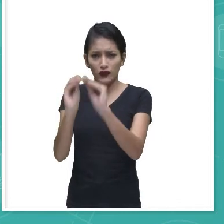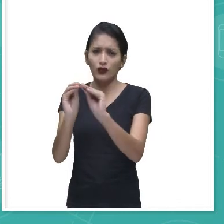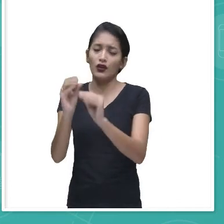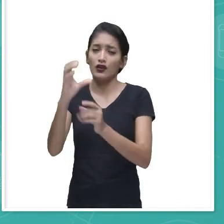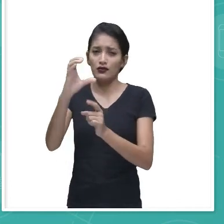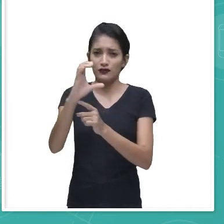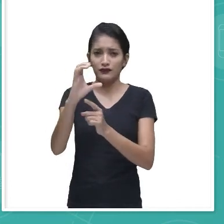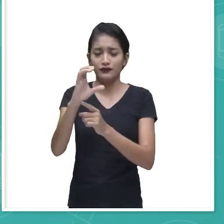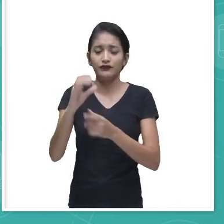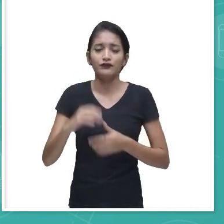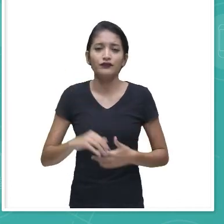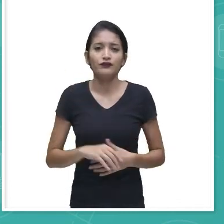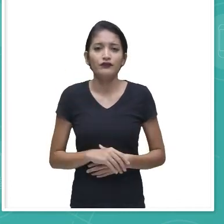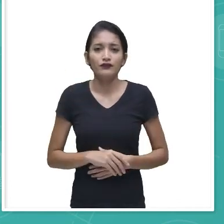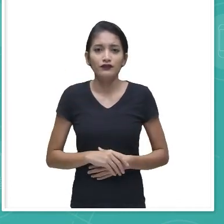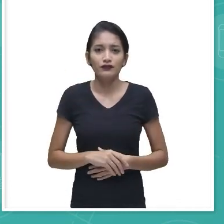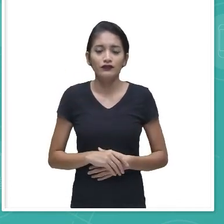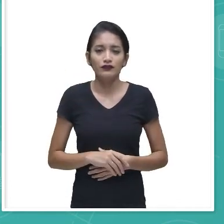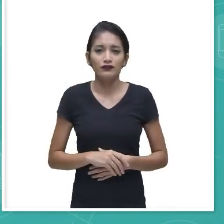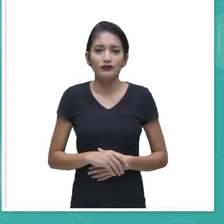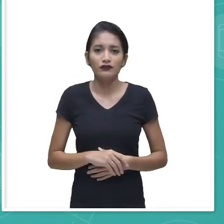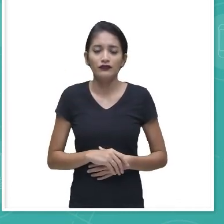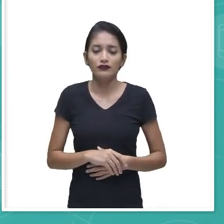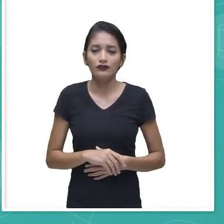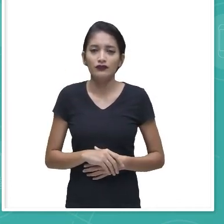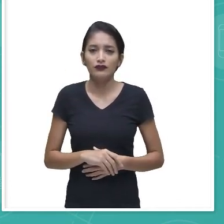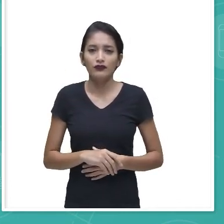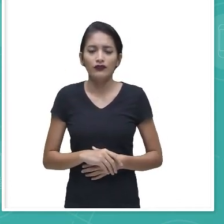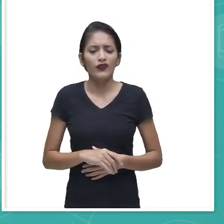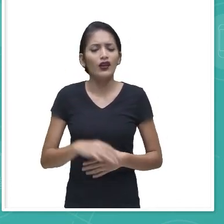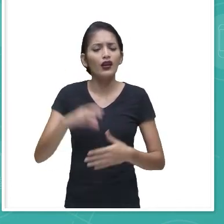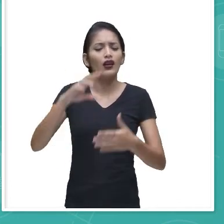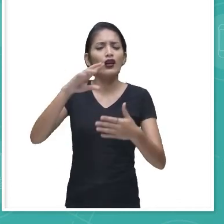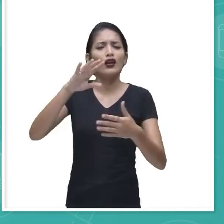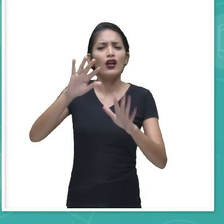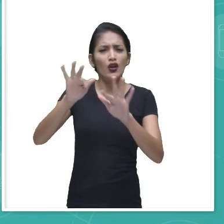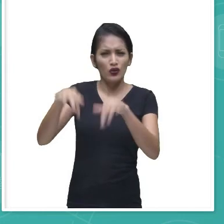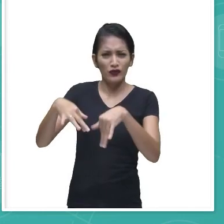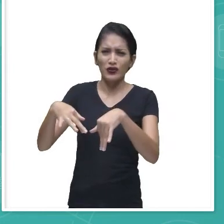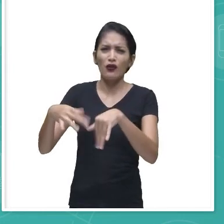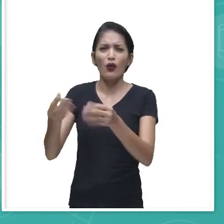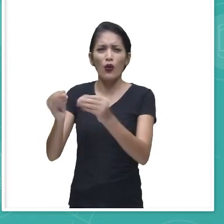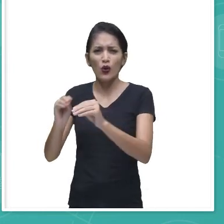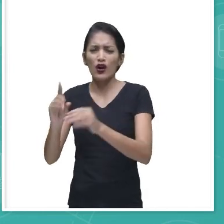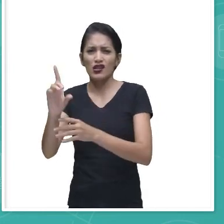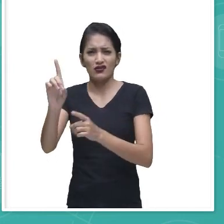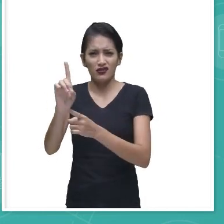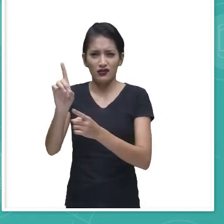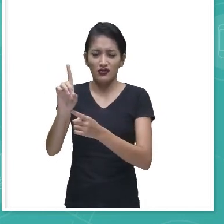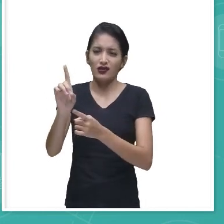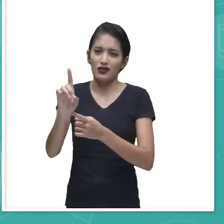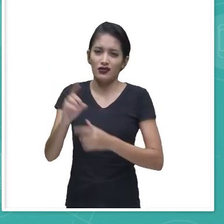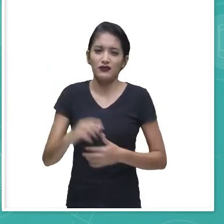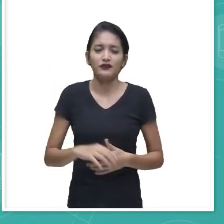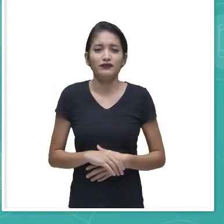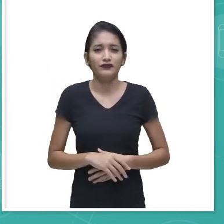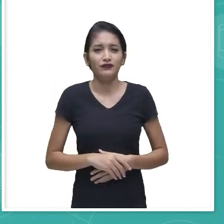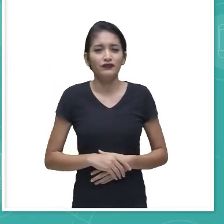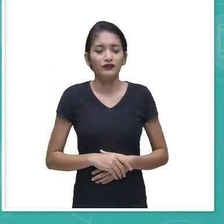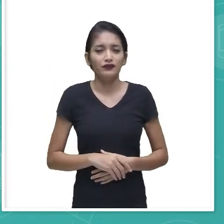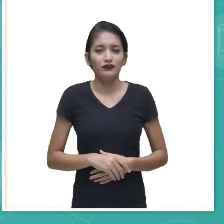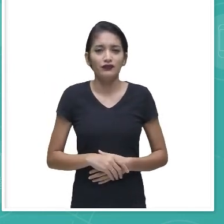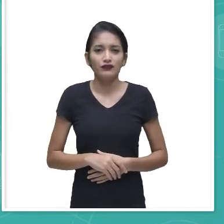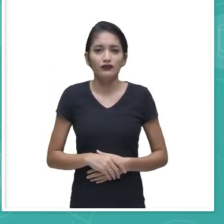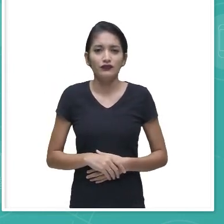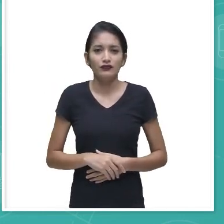né? Então, tu vi só, olha, ali embaixo eu vi uma letra D, né? Olha só. Não, não,